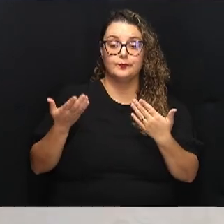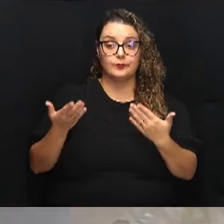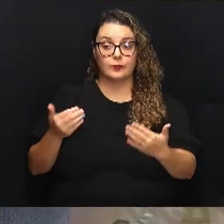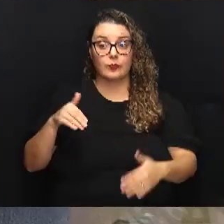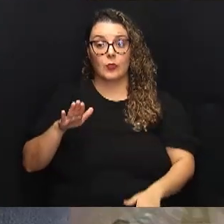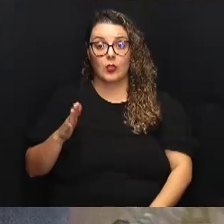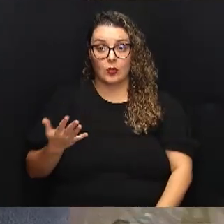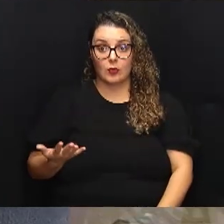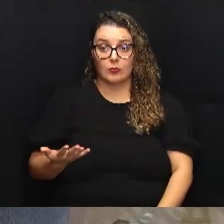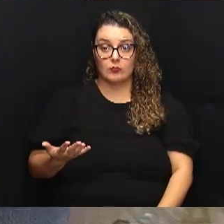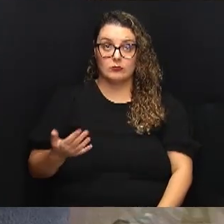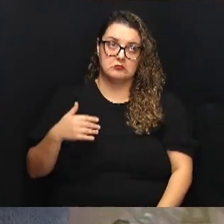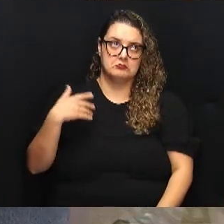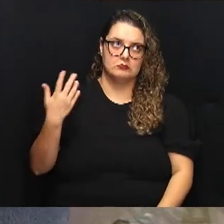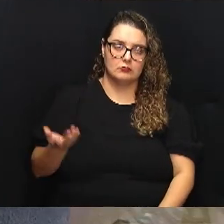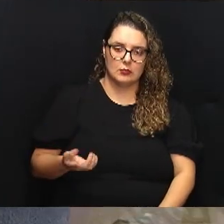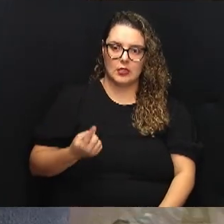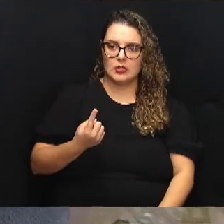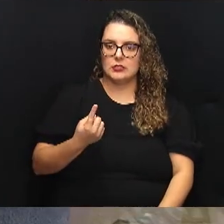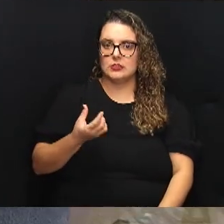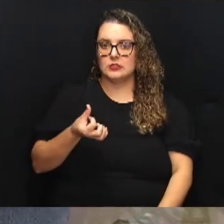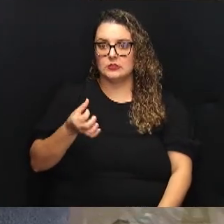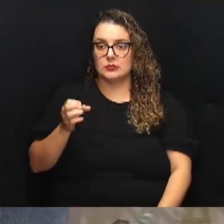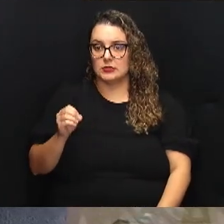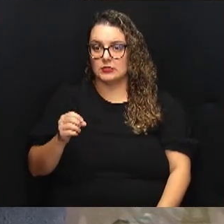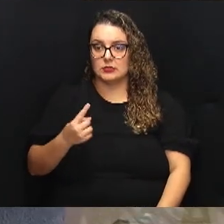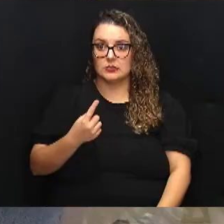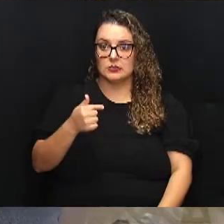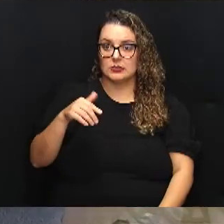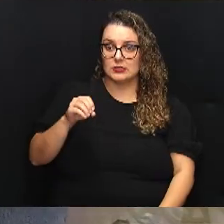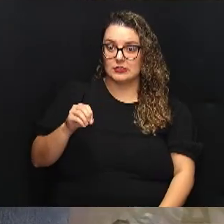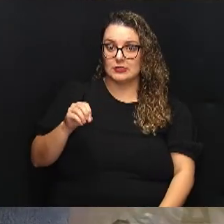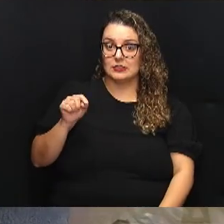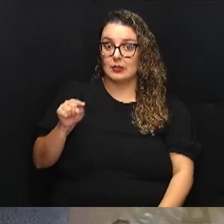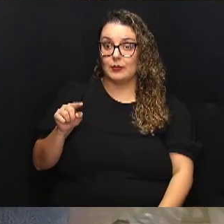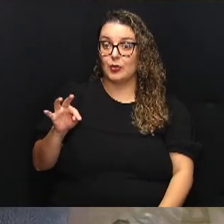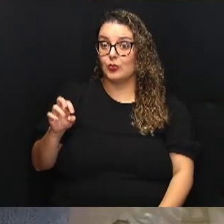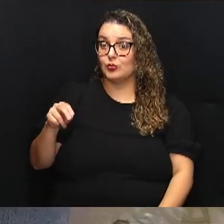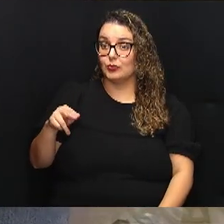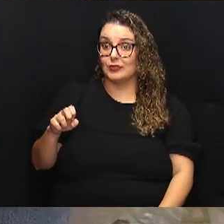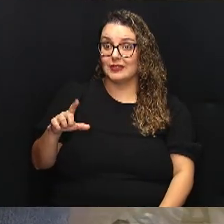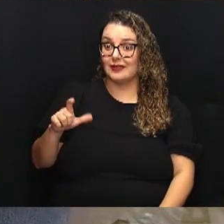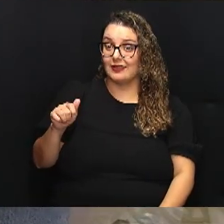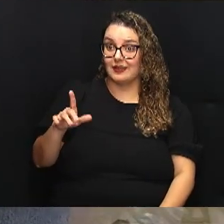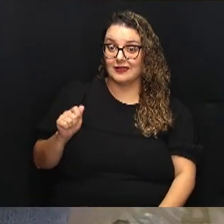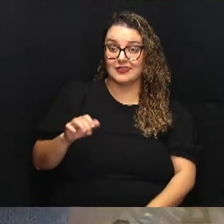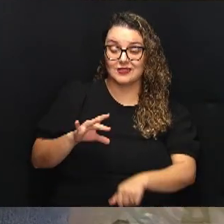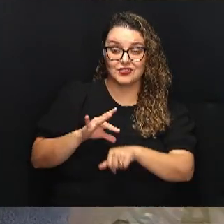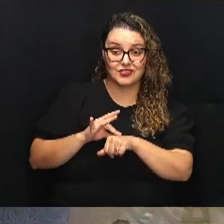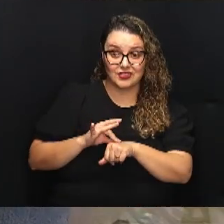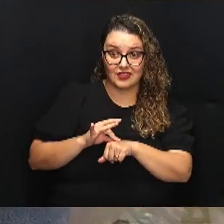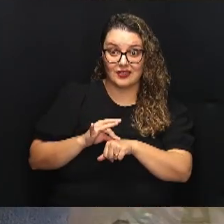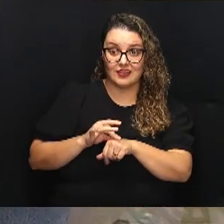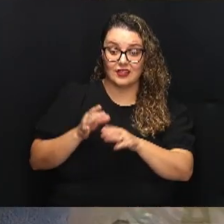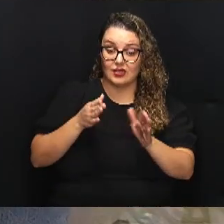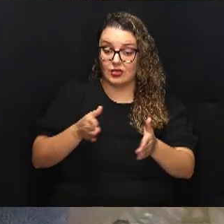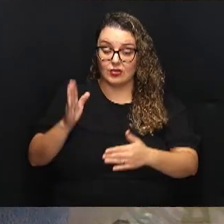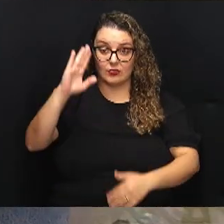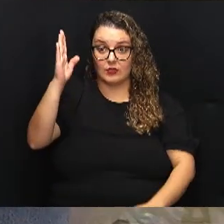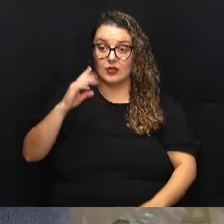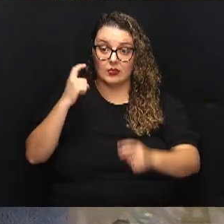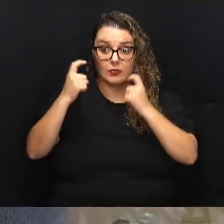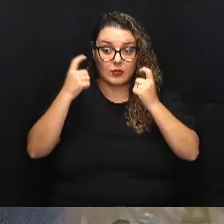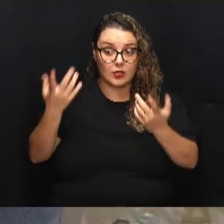de, 160, 170 mil toneladas de carne que o produtor brasileiro está preocupado